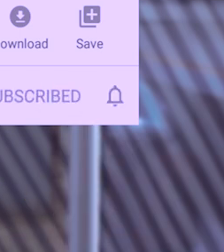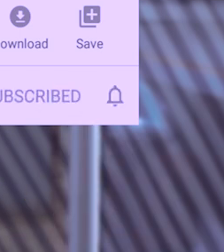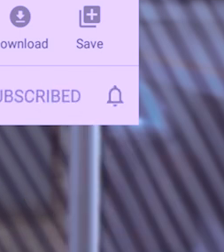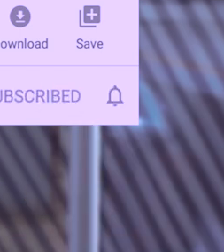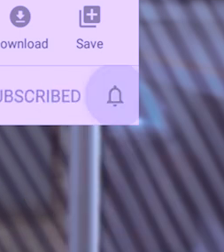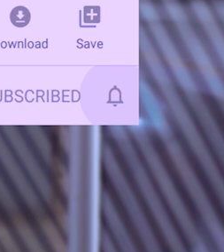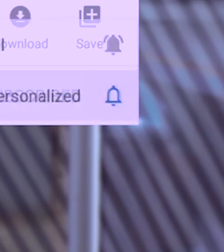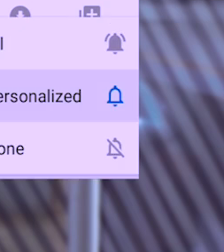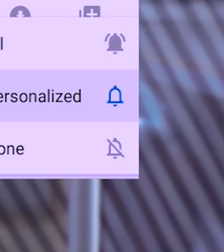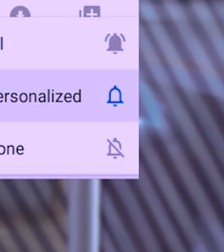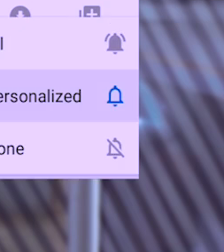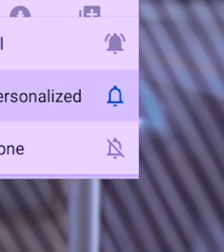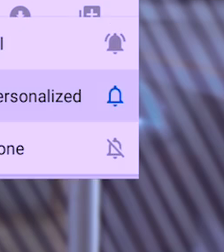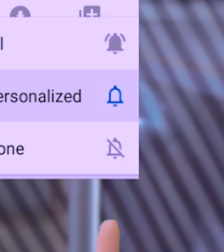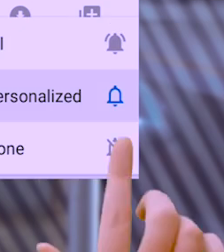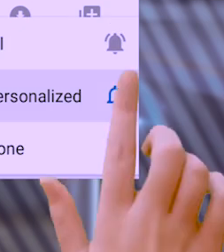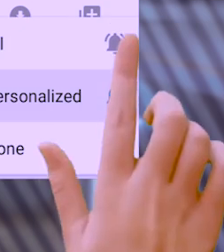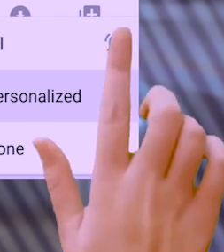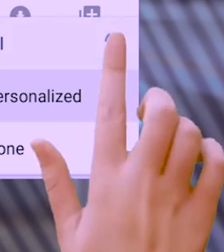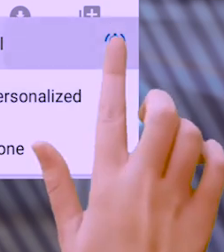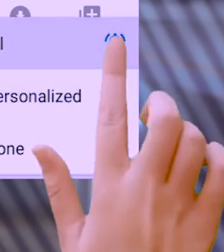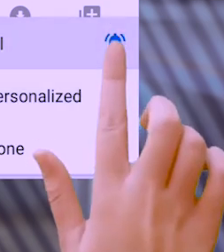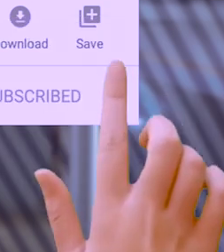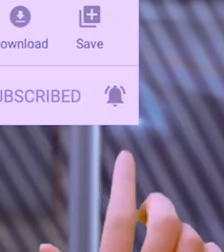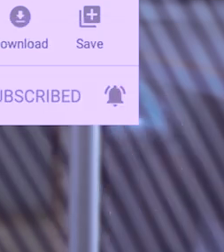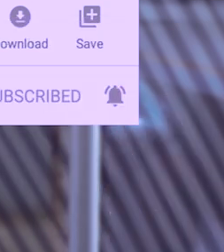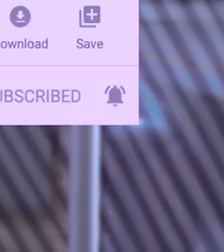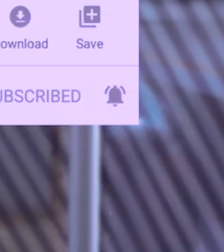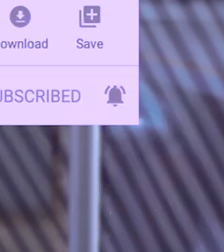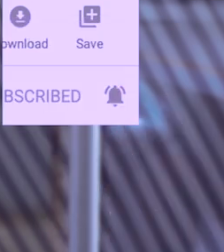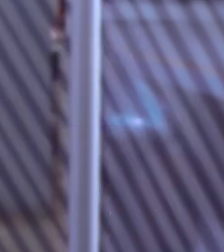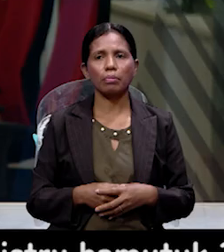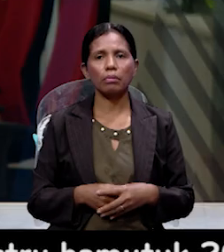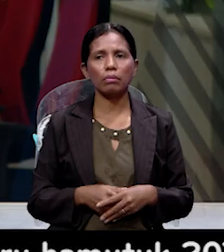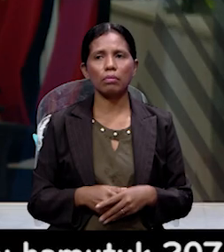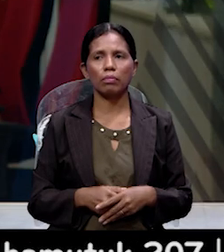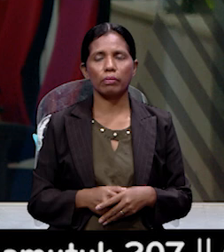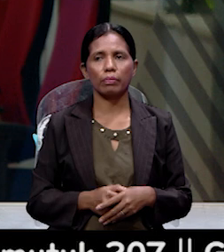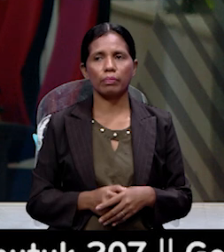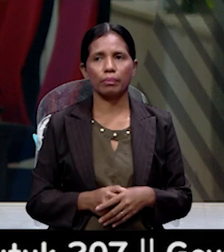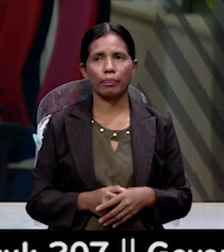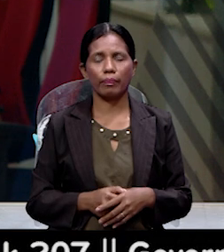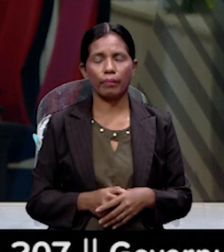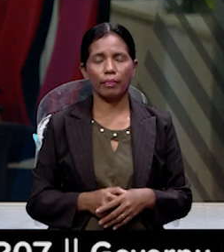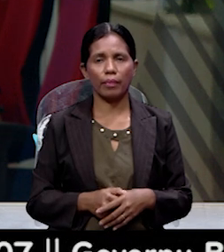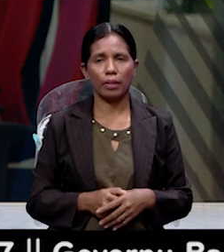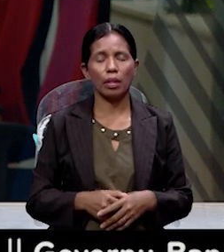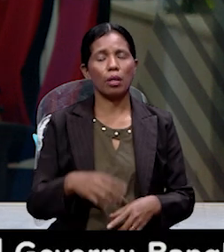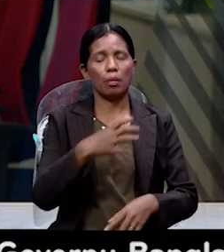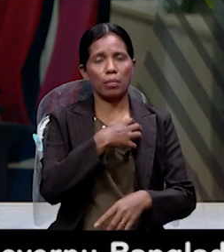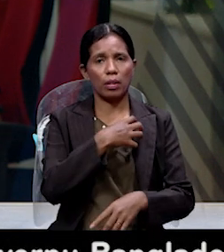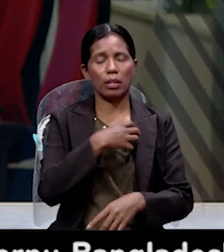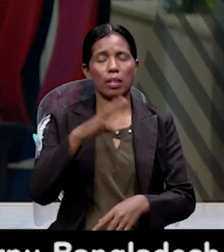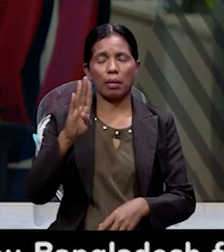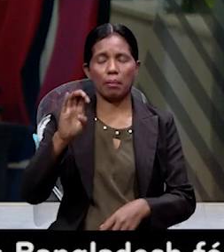no hanehan botão notificação atunune la bele la com informação fom husiami. Parte polícia Belum entrega